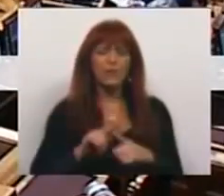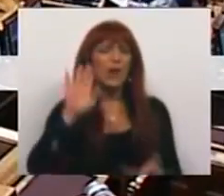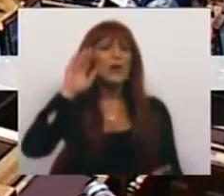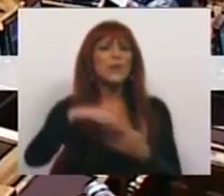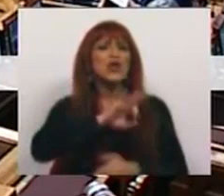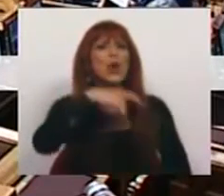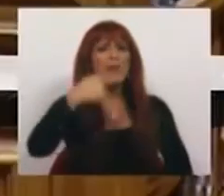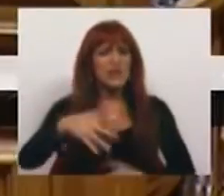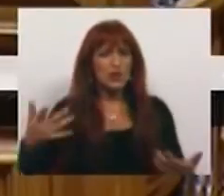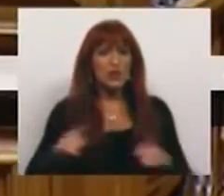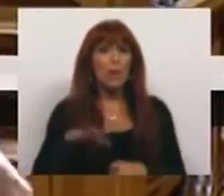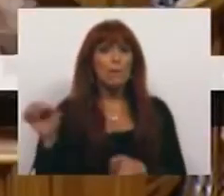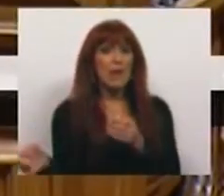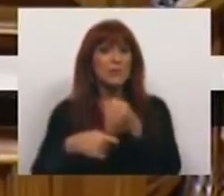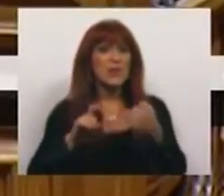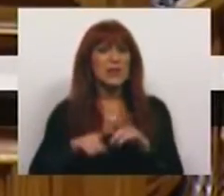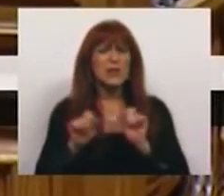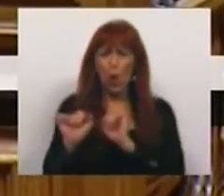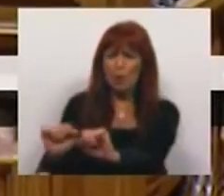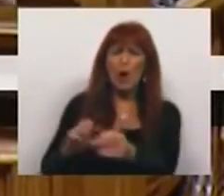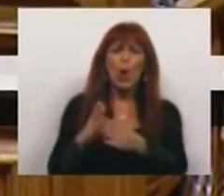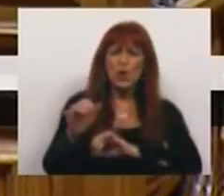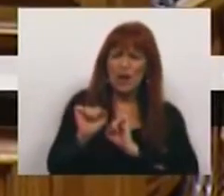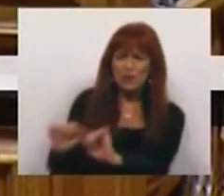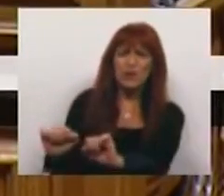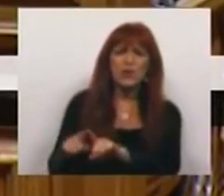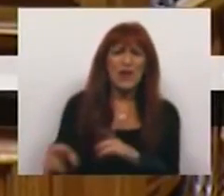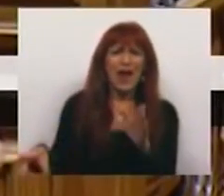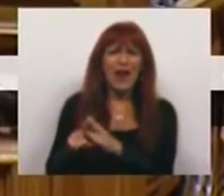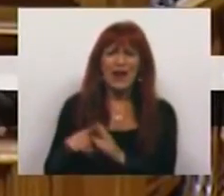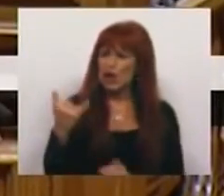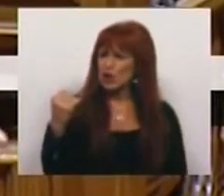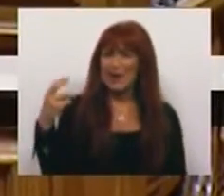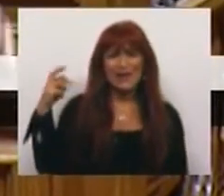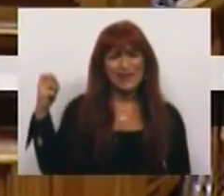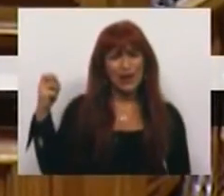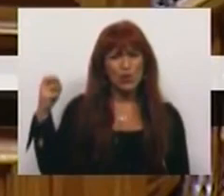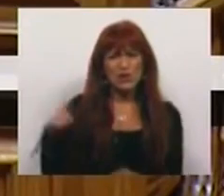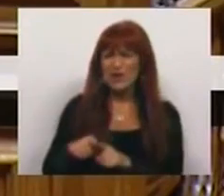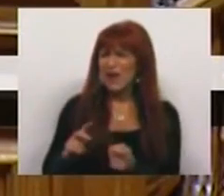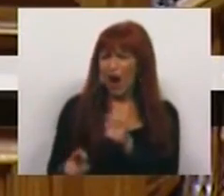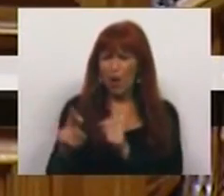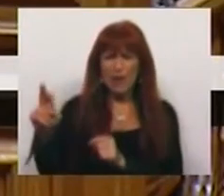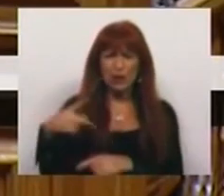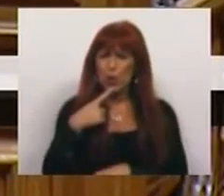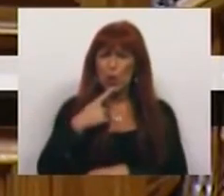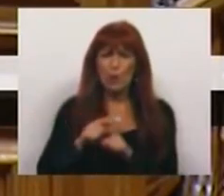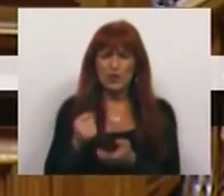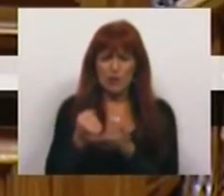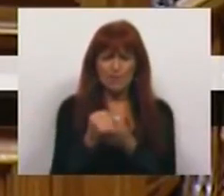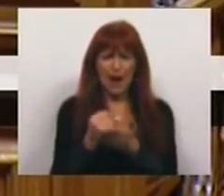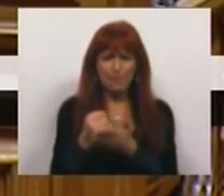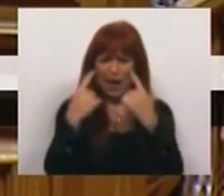para concluir, Sr. Presidente, que o PCP sempre se opôs e continua a opor-se à lei que vem de 2003. Que aumentou escandalosamente as